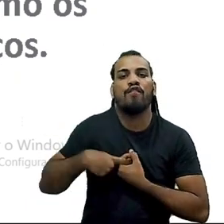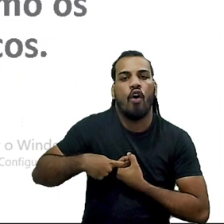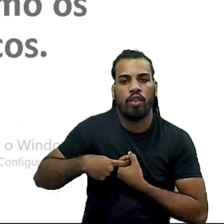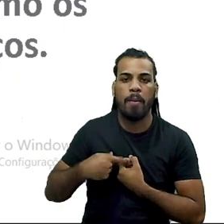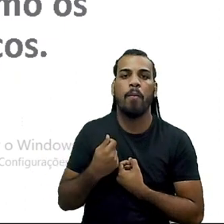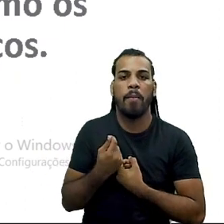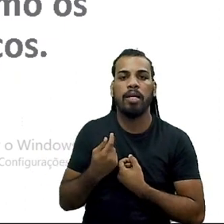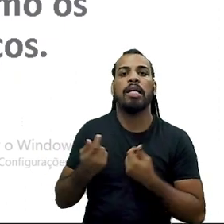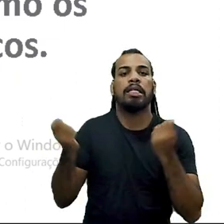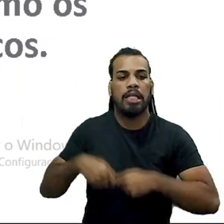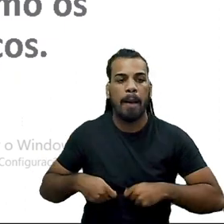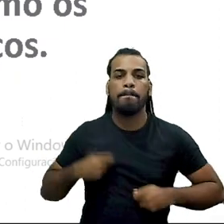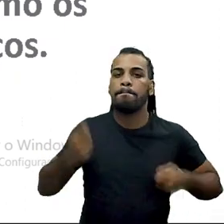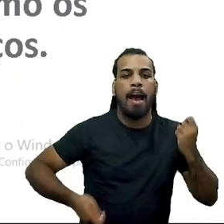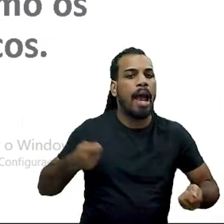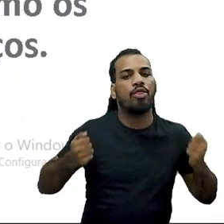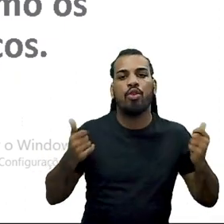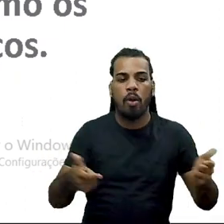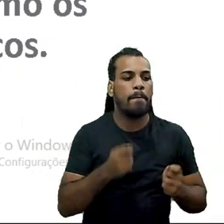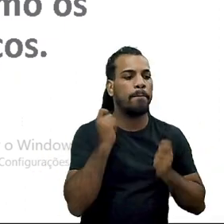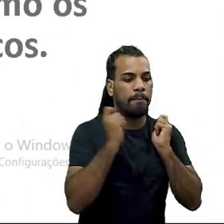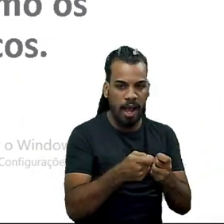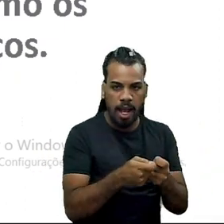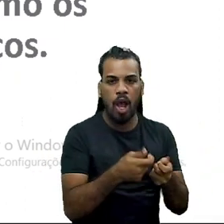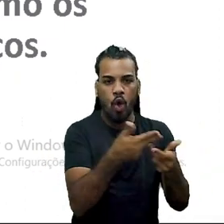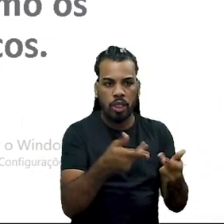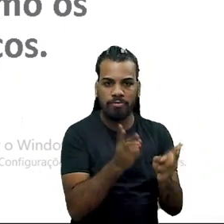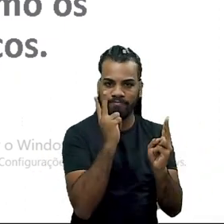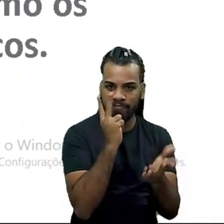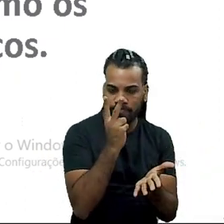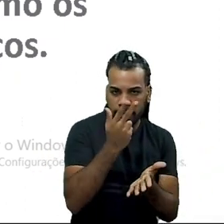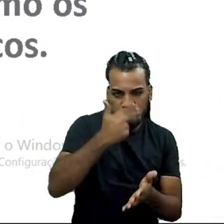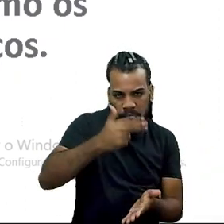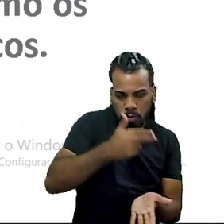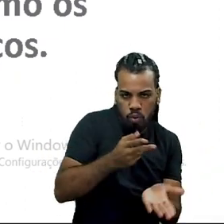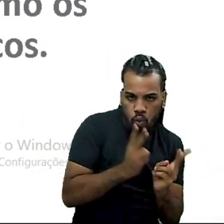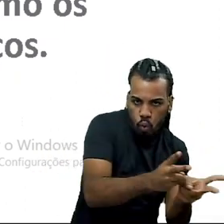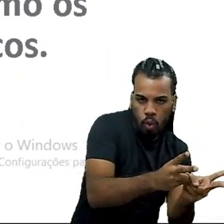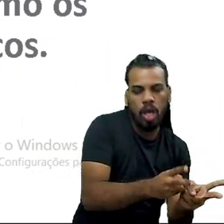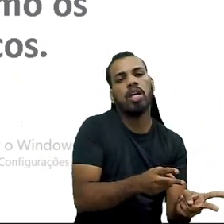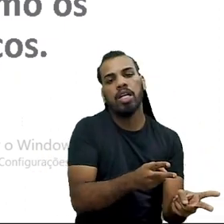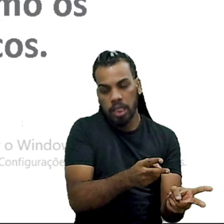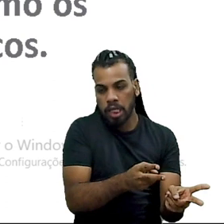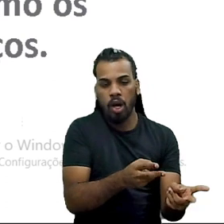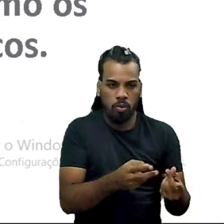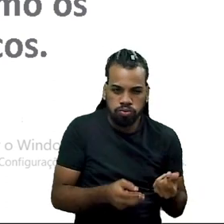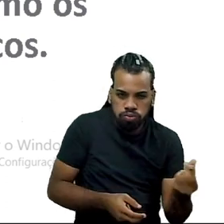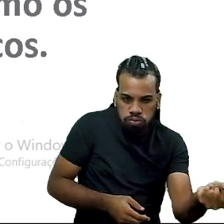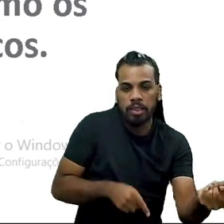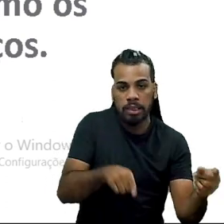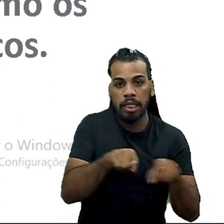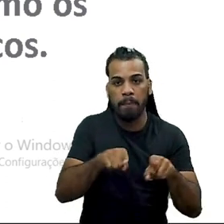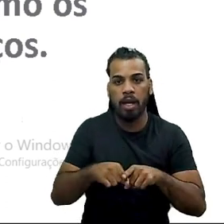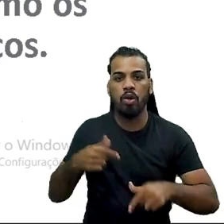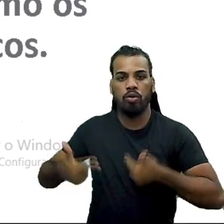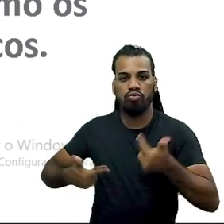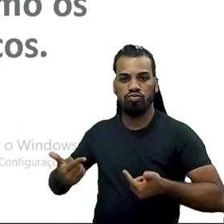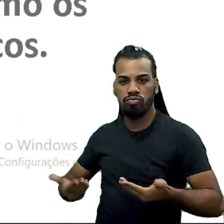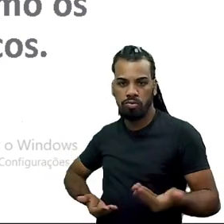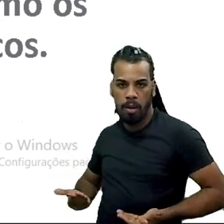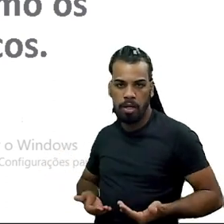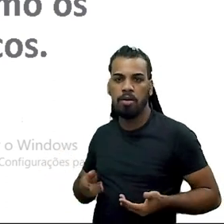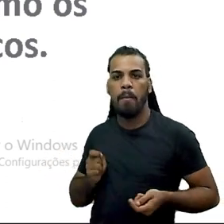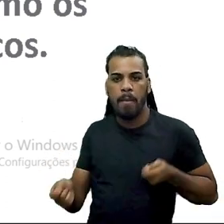todos os seus custos, tanto os fixos como o custo dos produtos e dos serviços prestados. Então,